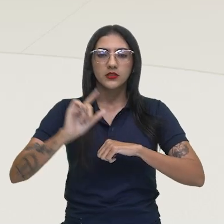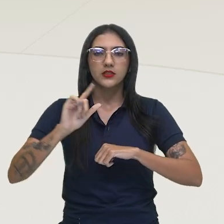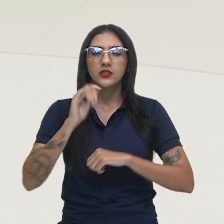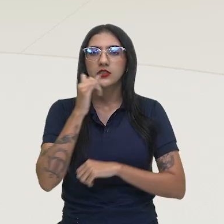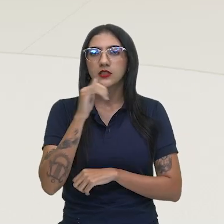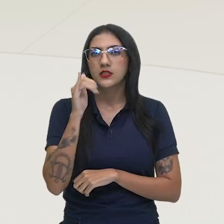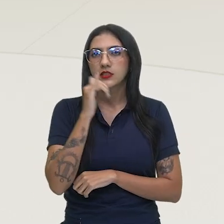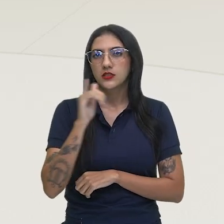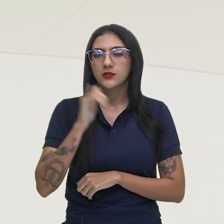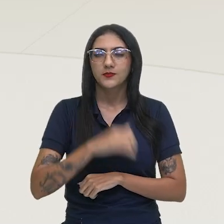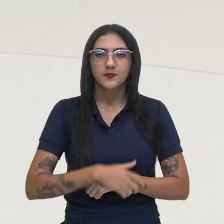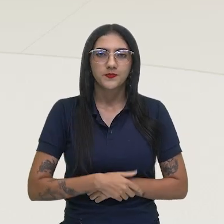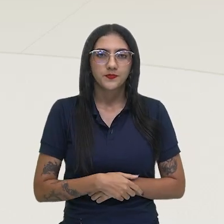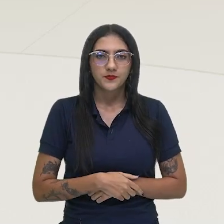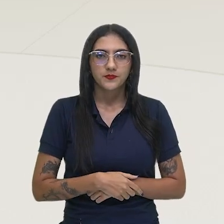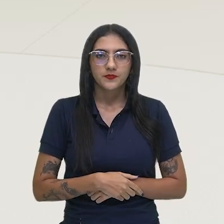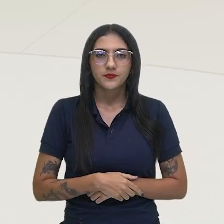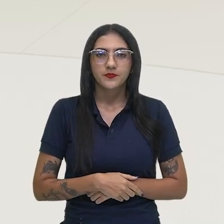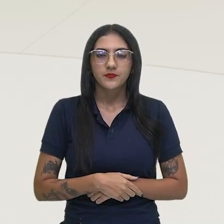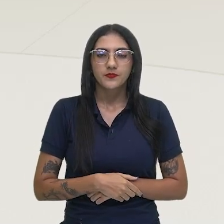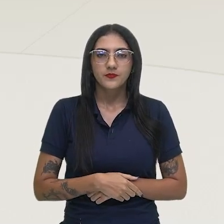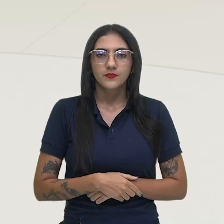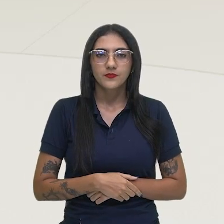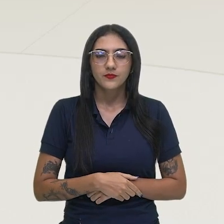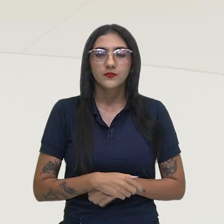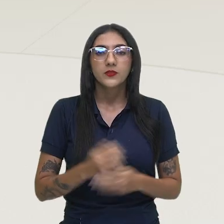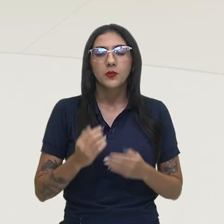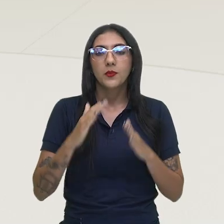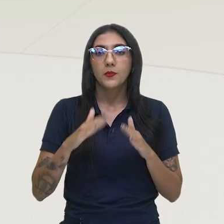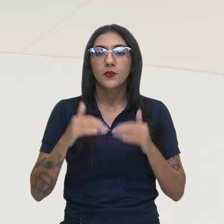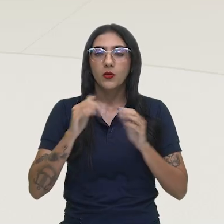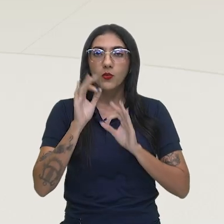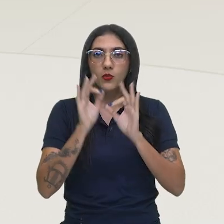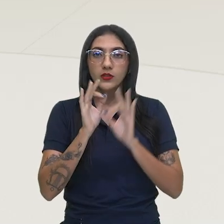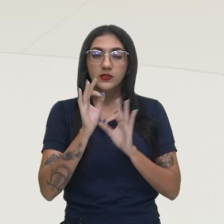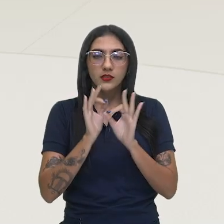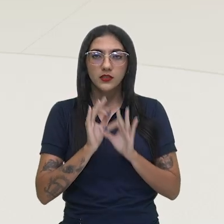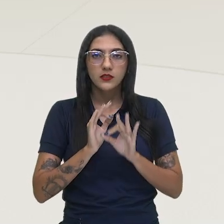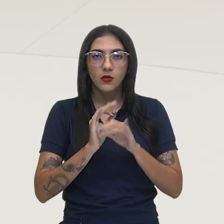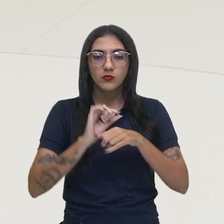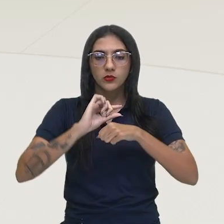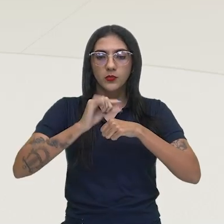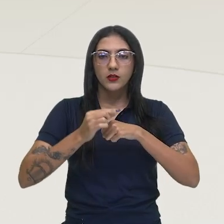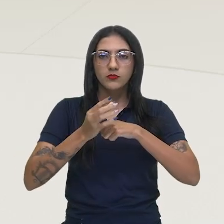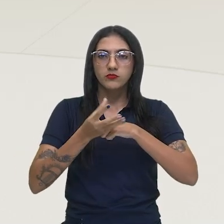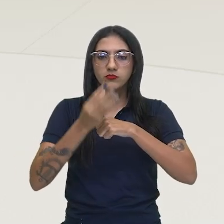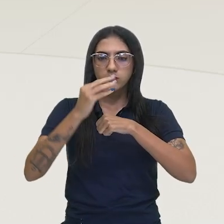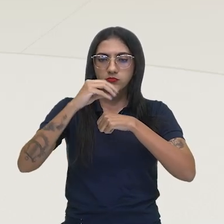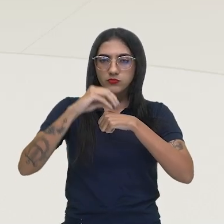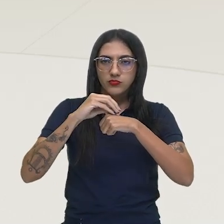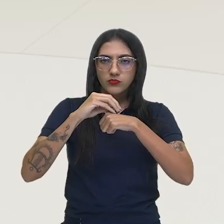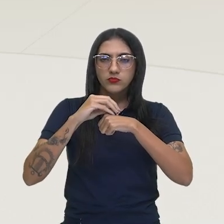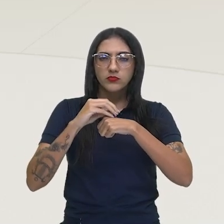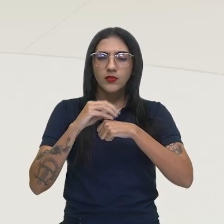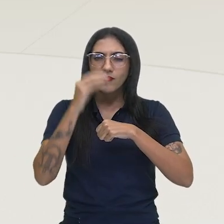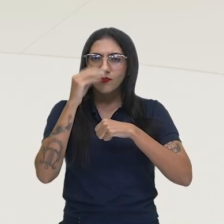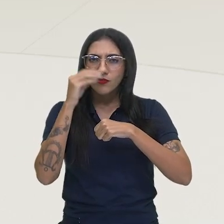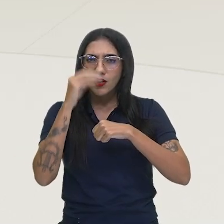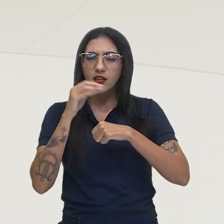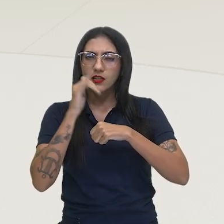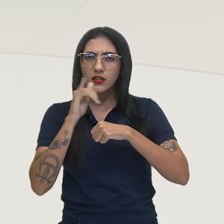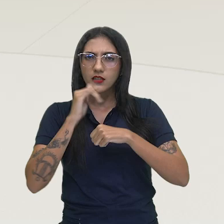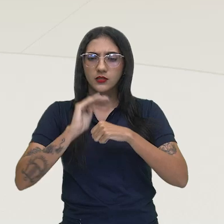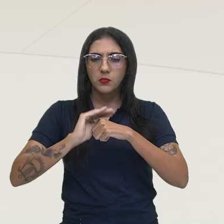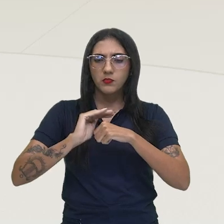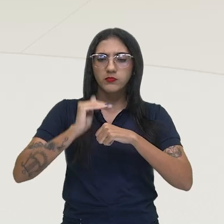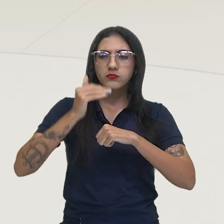quê? Porque para saltar de uma camada interna, que tem menos energia, para uma